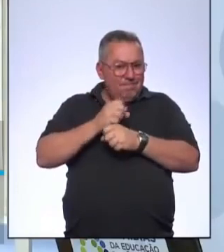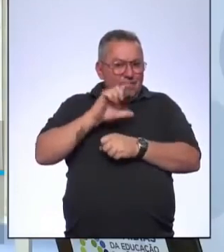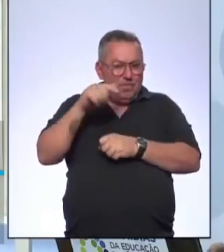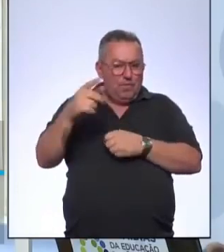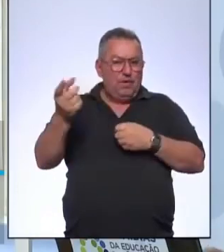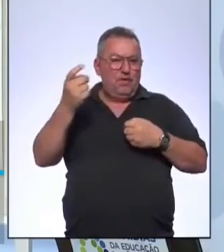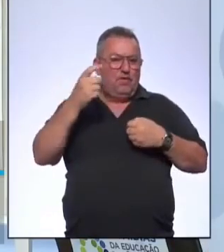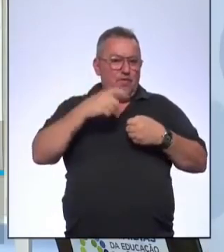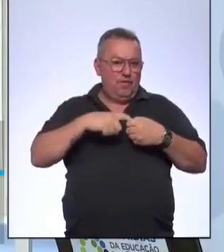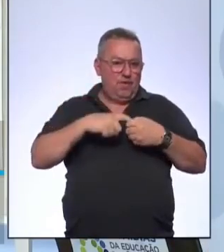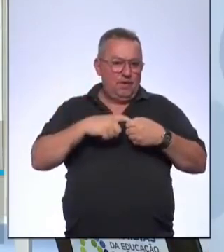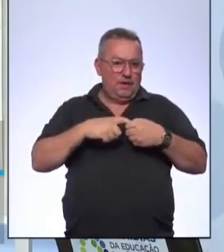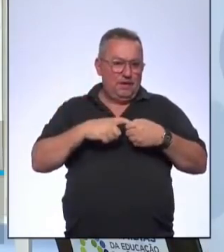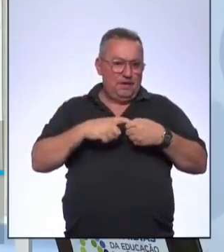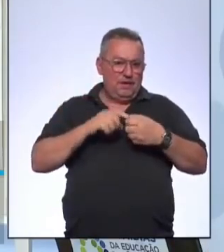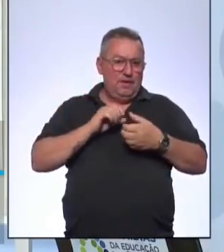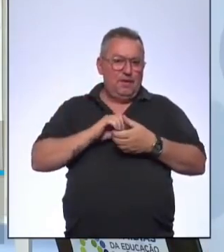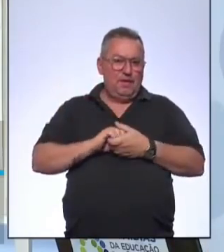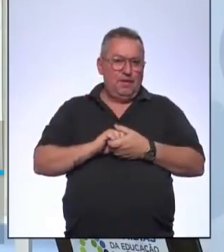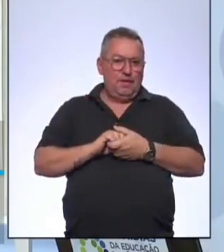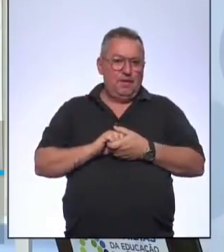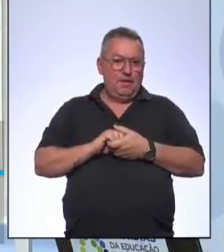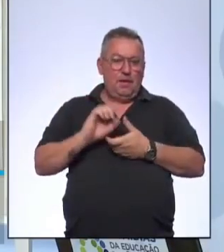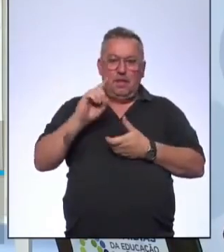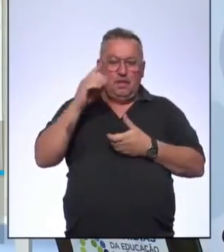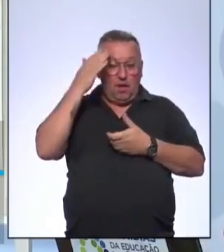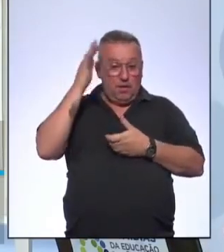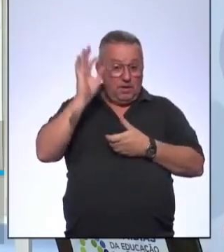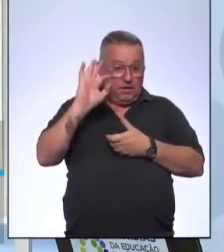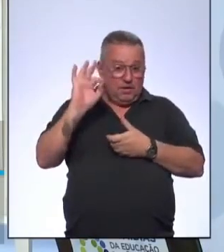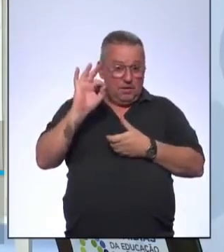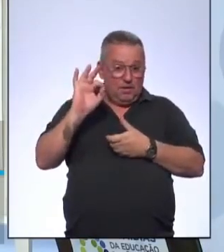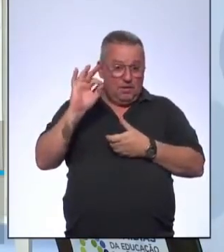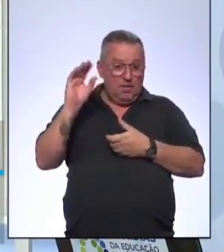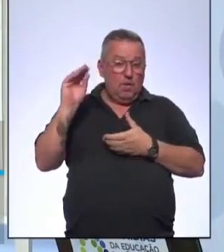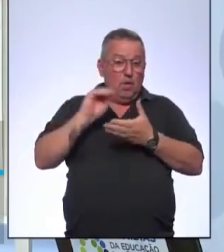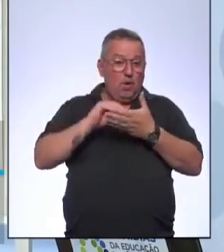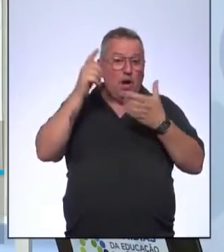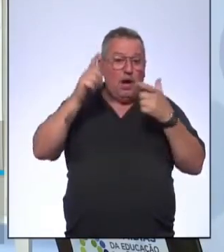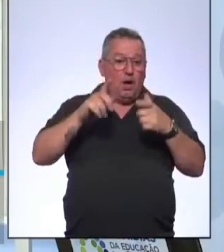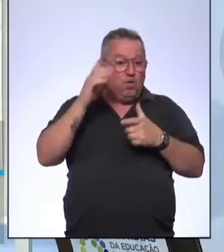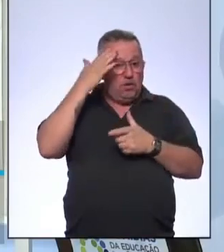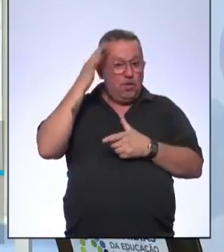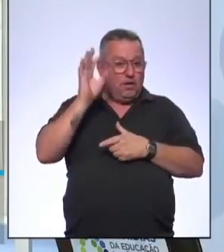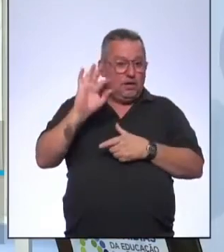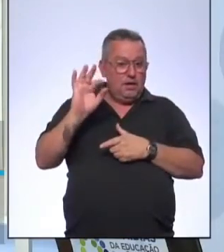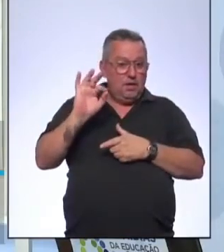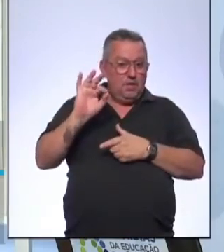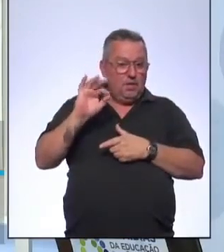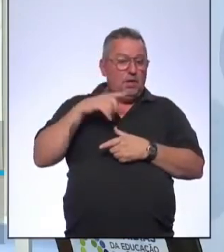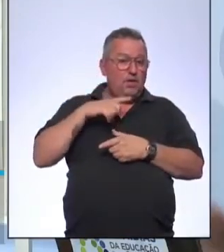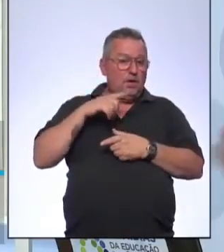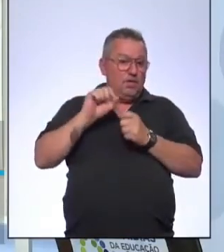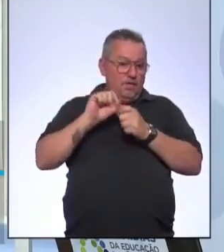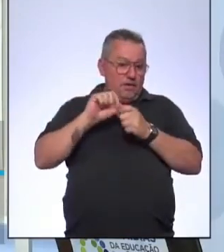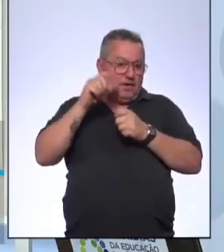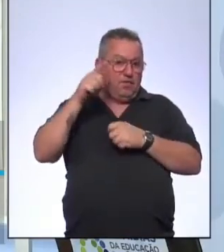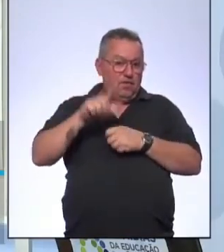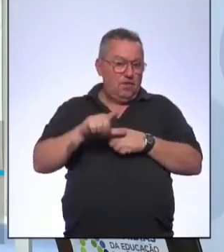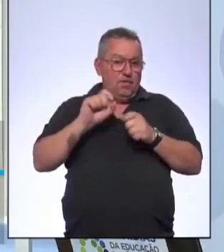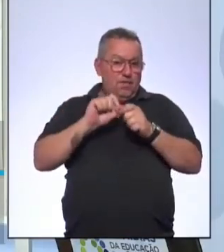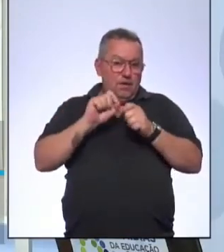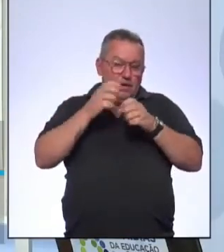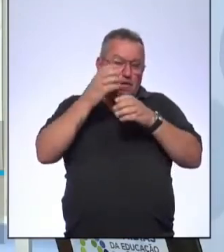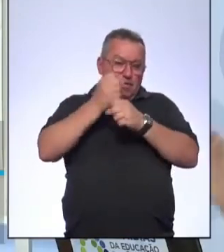depois vocês coloquem no chat a resposta de vocês. Não entendeu um passo? Coloca onde não entendeu, que aí eu tento refazer. Claro, eu vou fazer